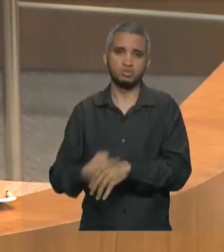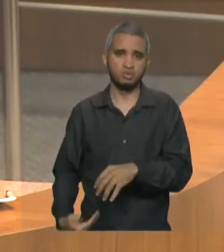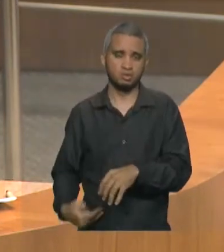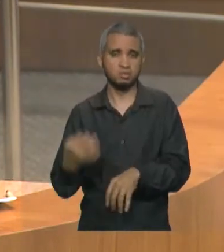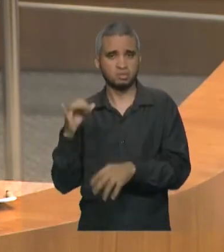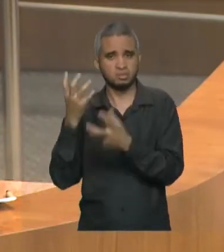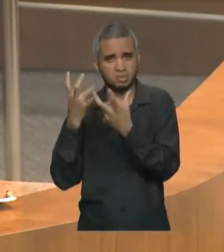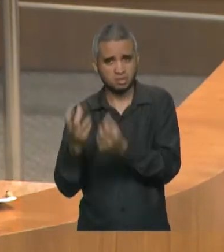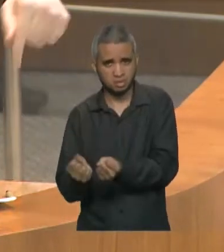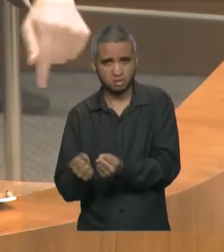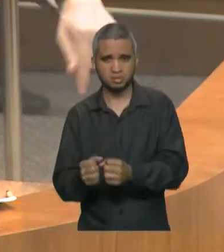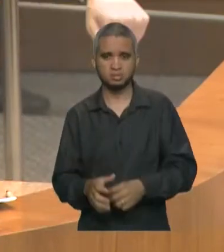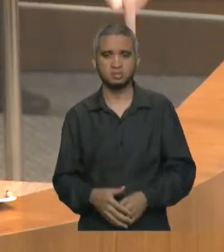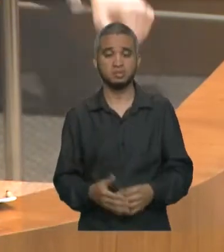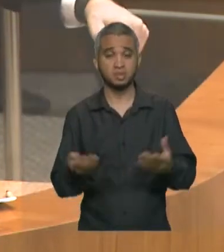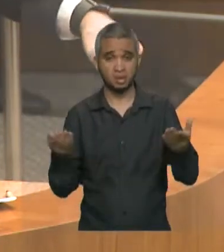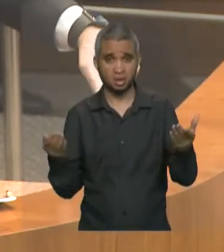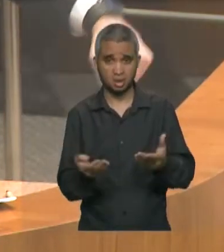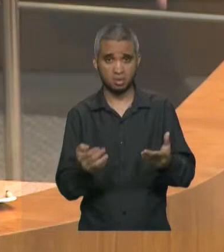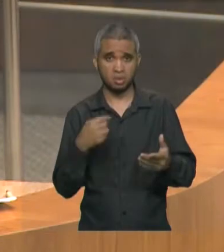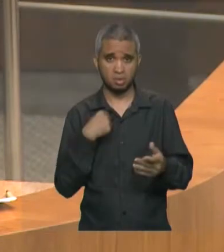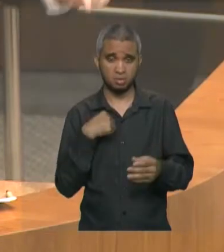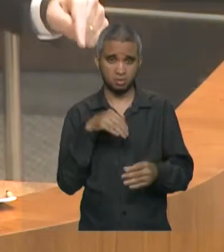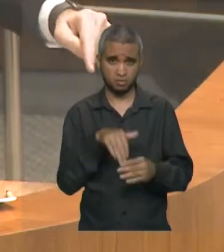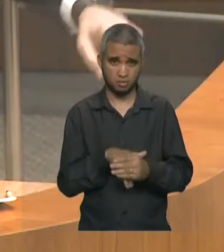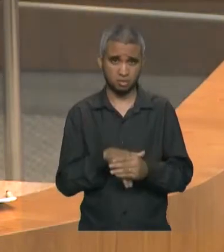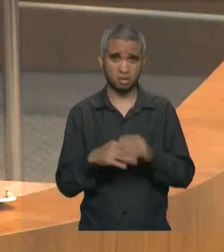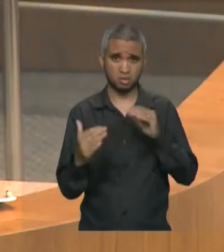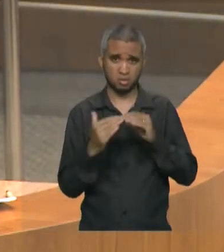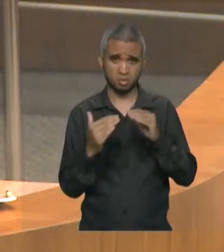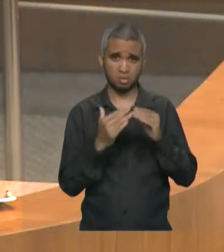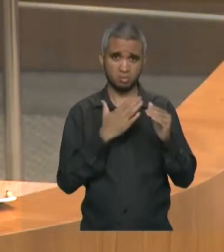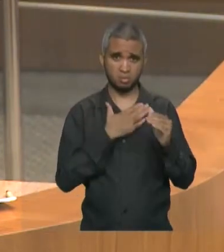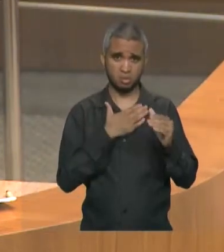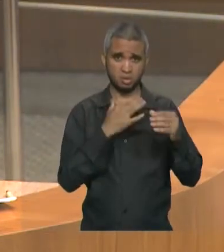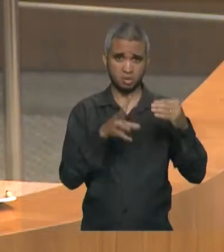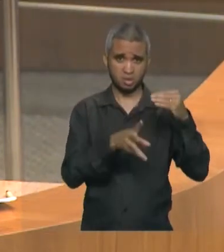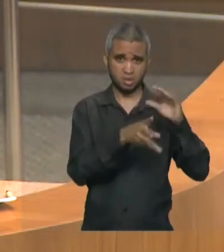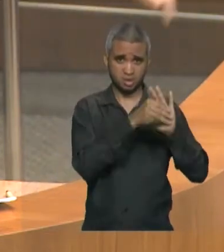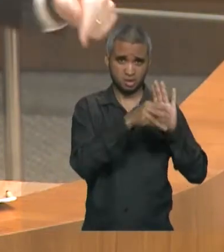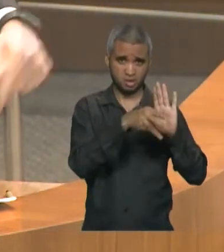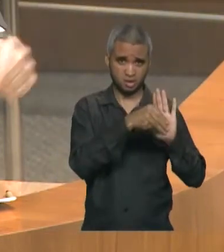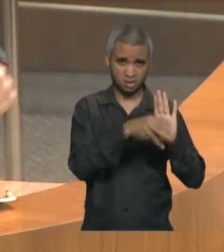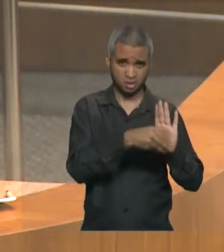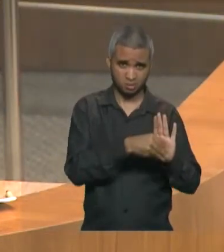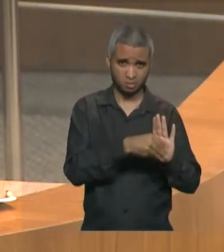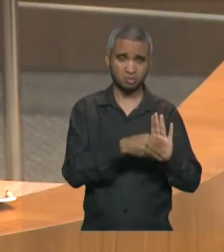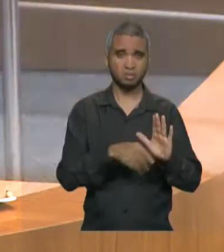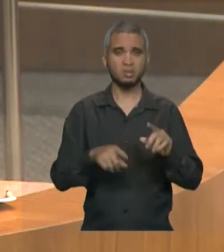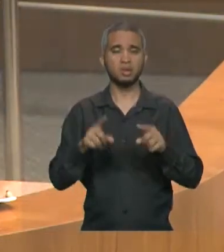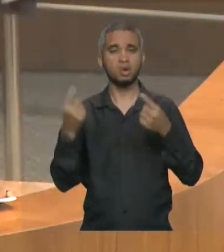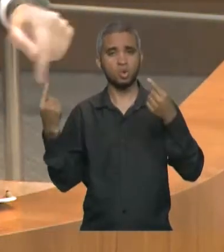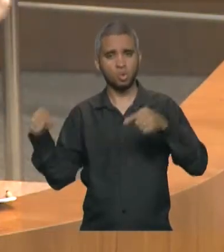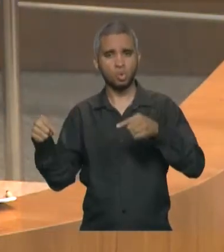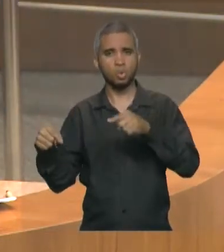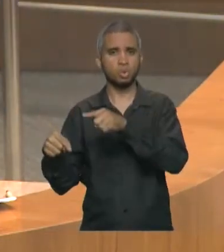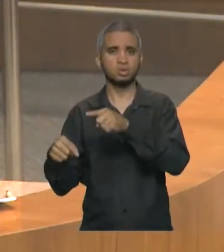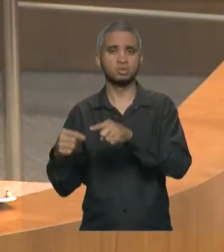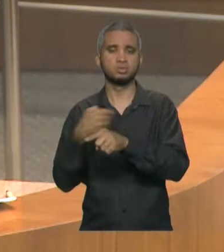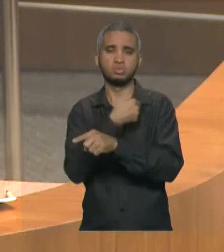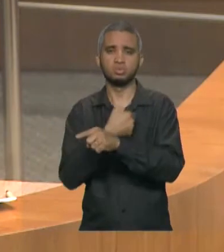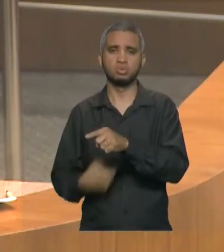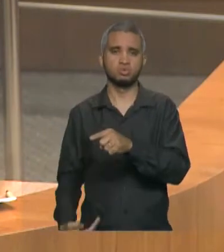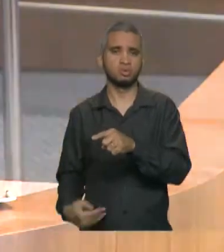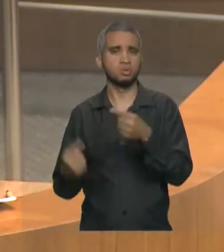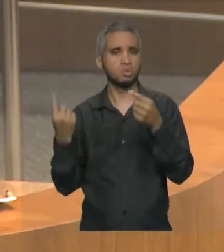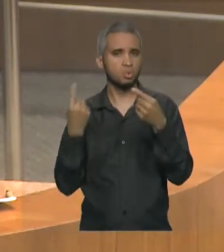vou votar a favor de minhas emendas e contra toda essa mentirada que o governo coloca aqui. Por que que eu vou votar a